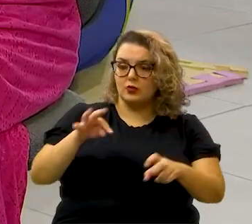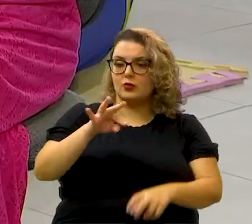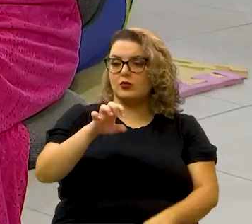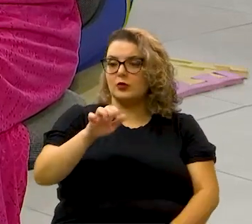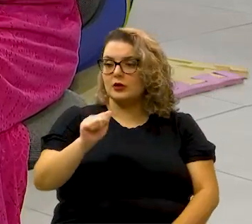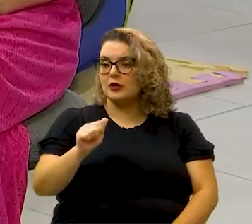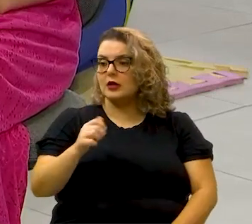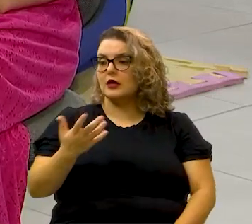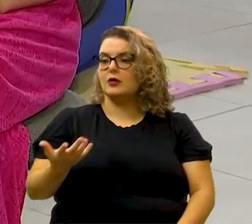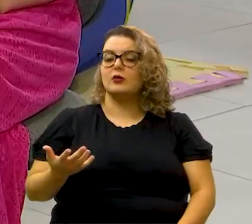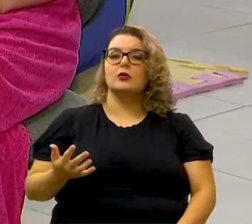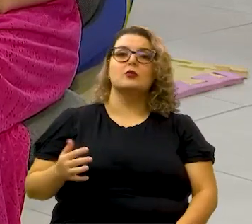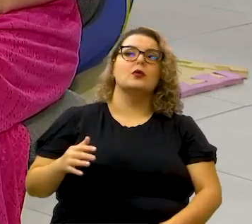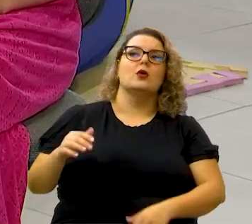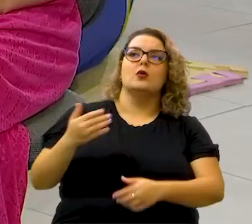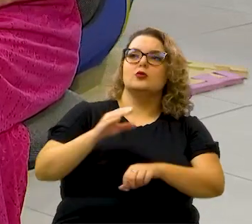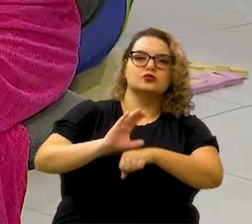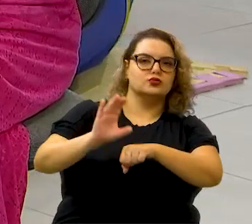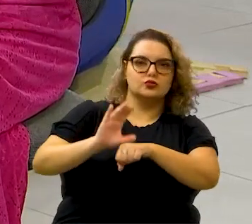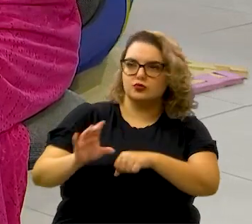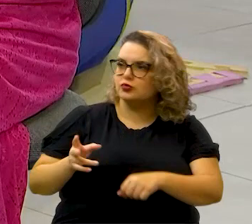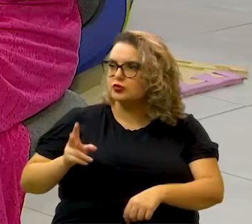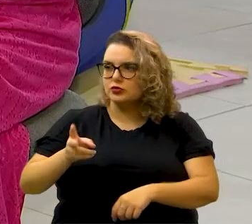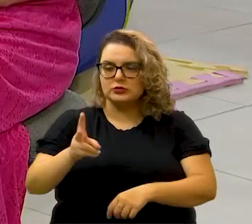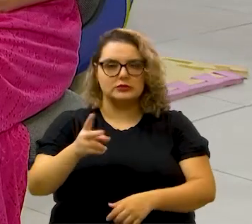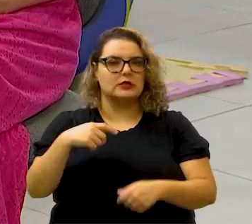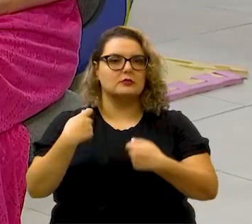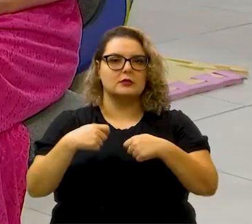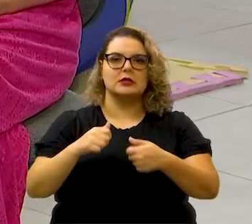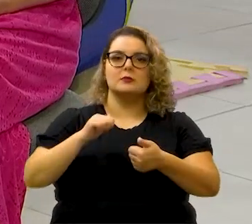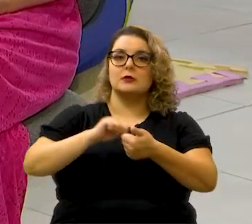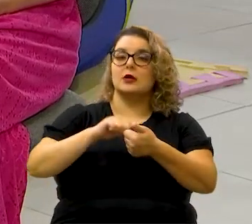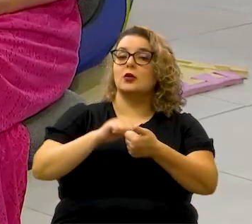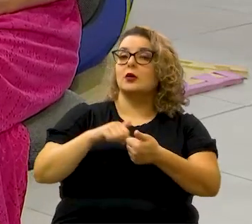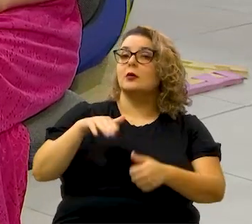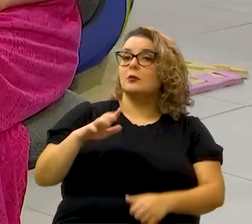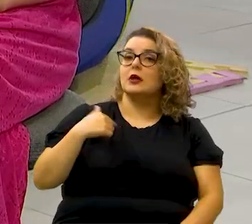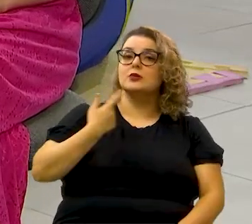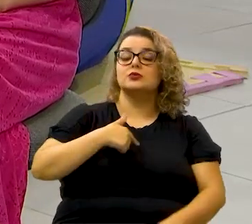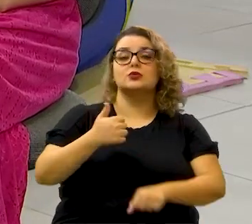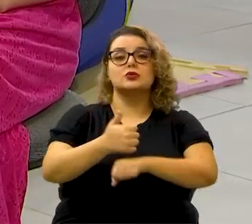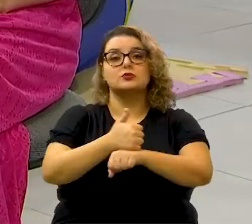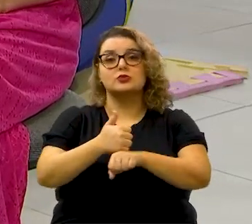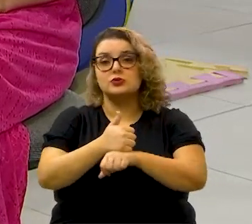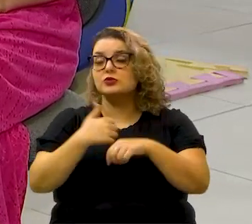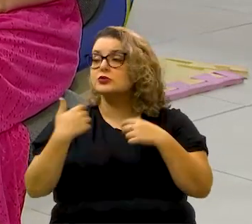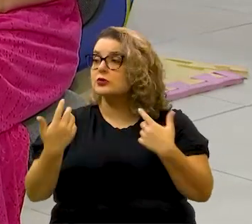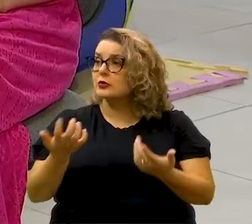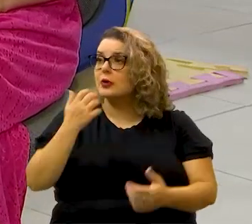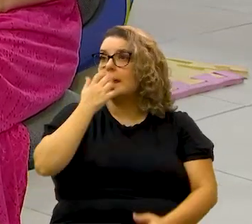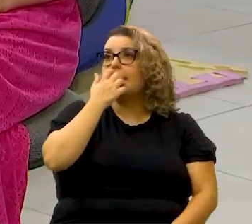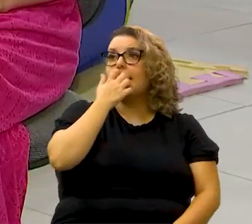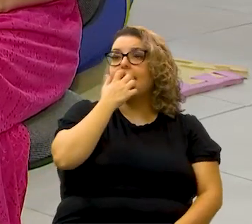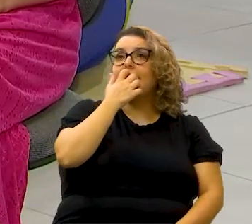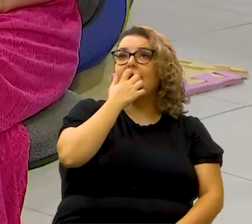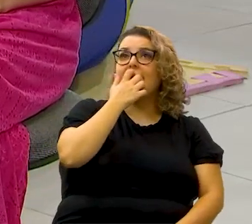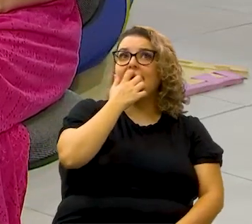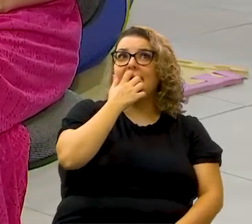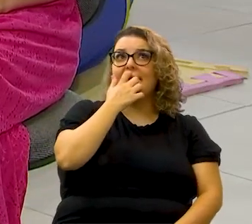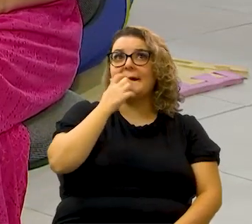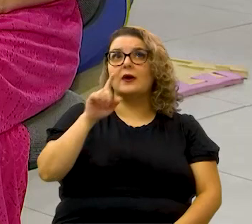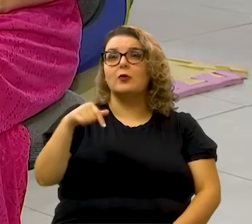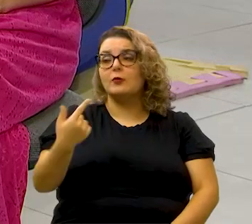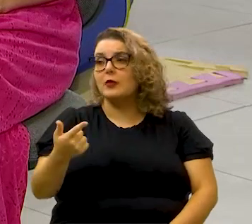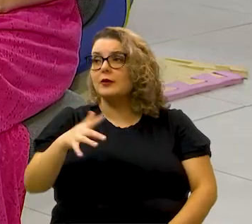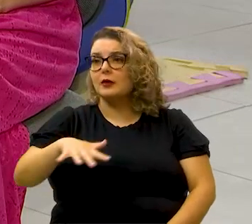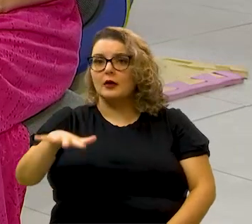gente sabe que a formação é uma ação assim contínua e muito importante para a gente qualificar cada vez mais os nossos profissionais.